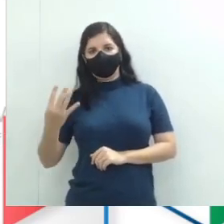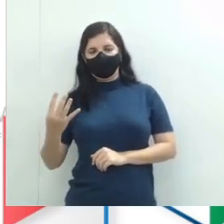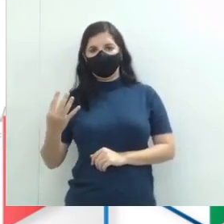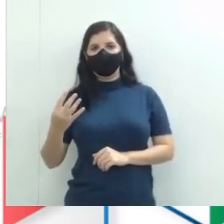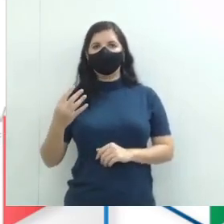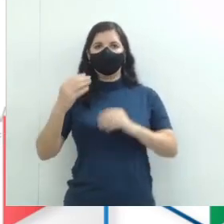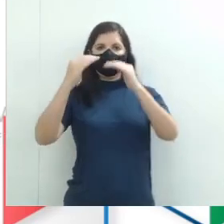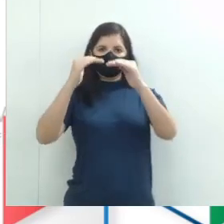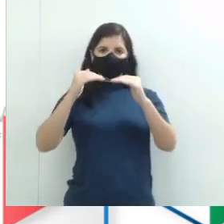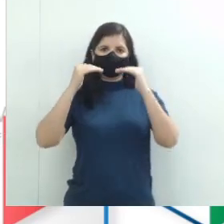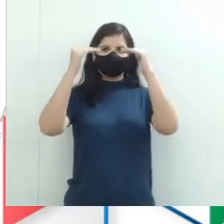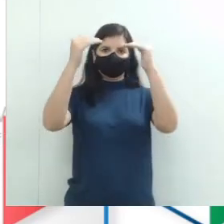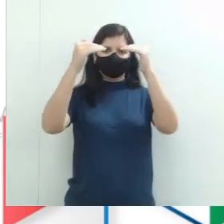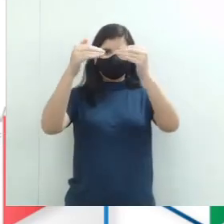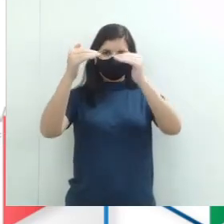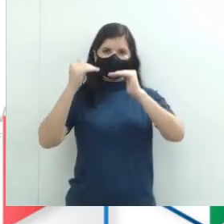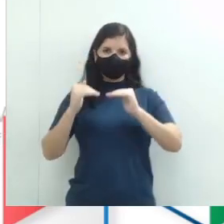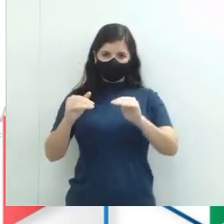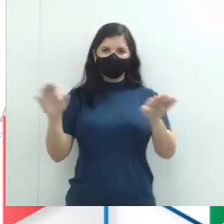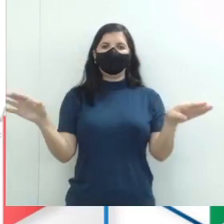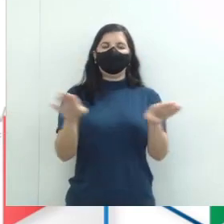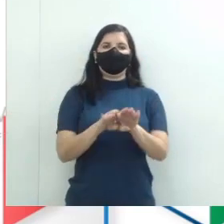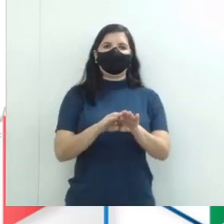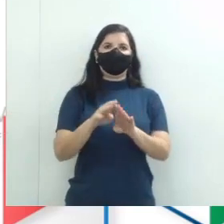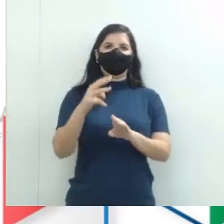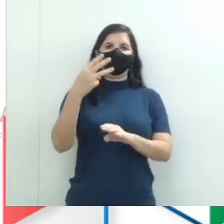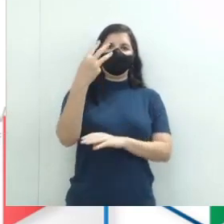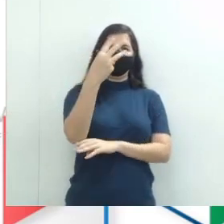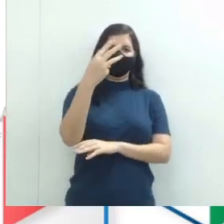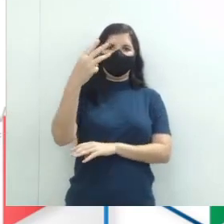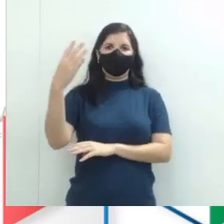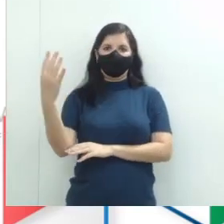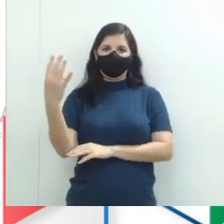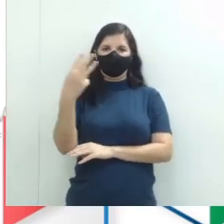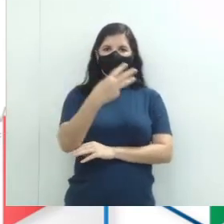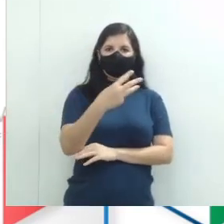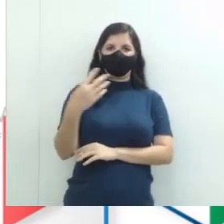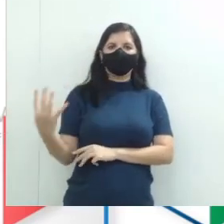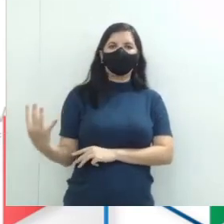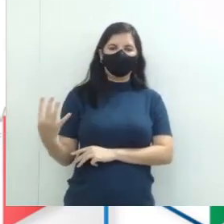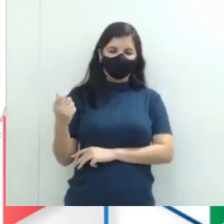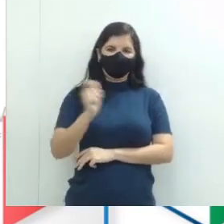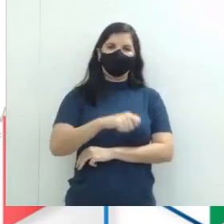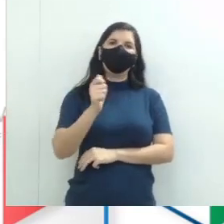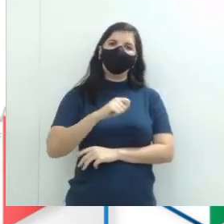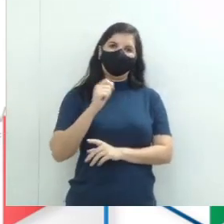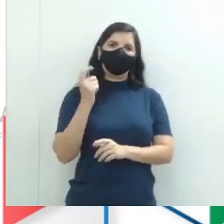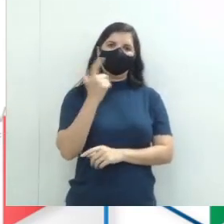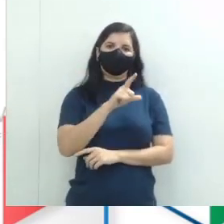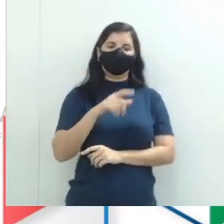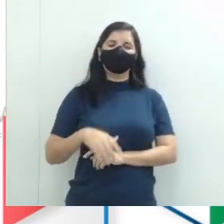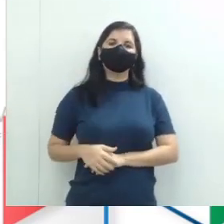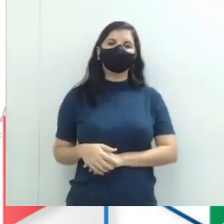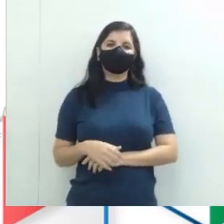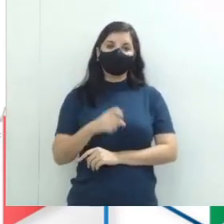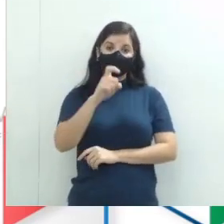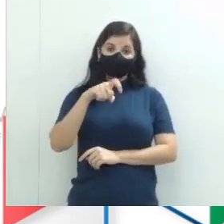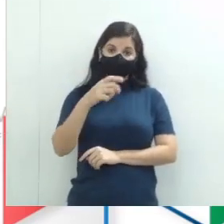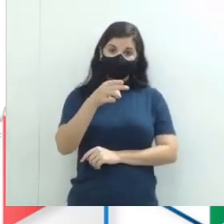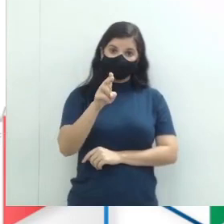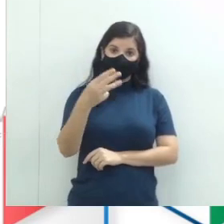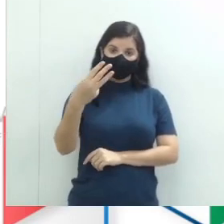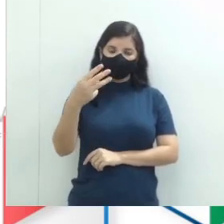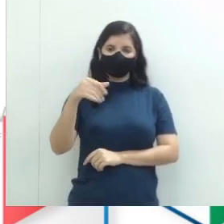na parte superior como na parte inferior cabem perfeitamente o 3 e 4, x valendo 3